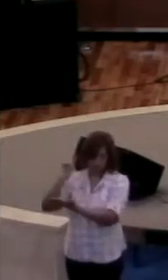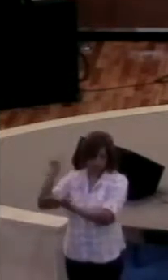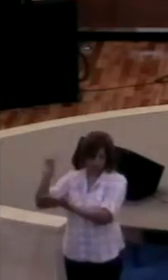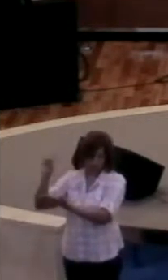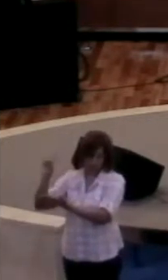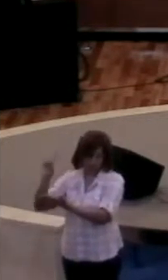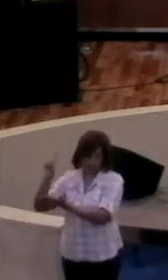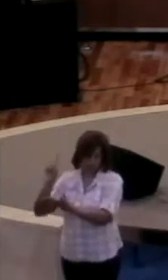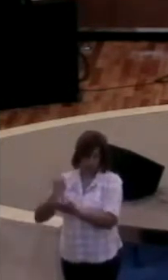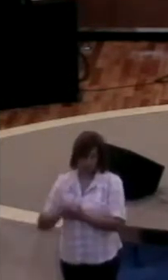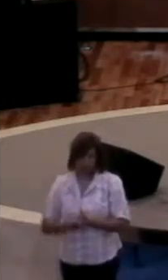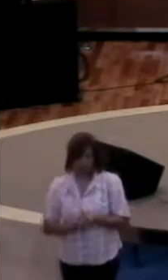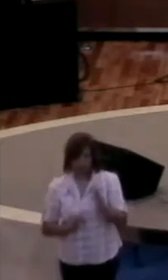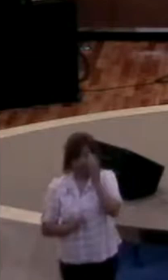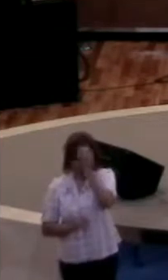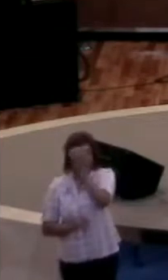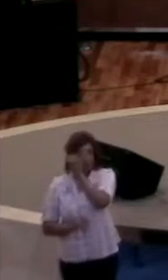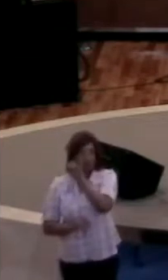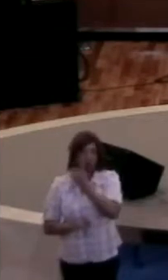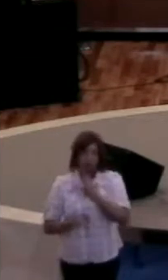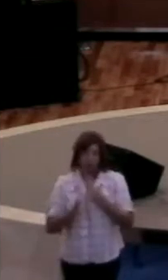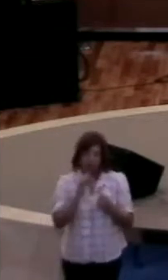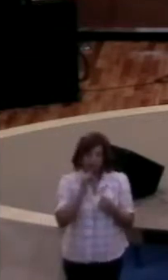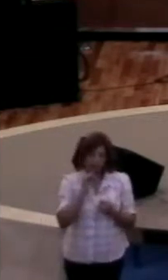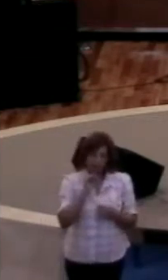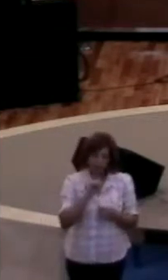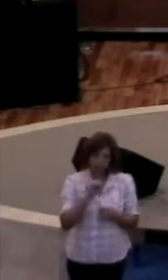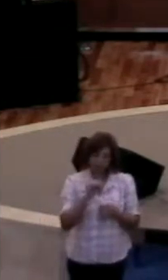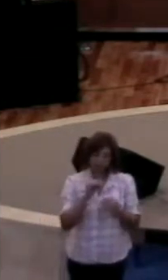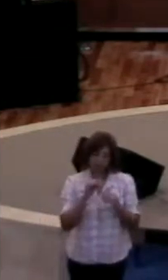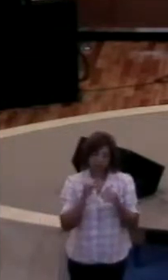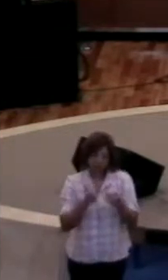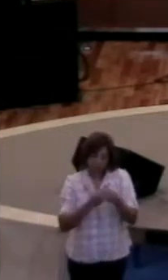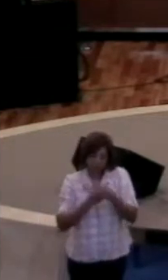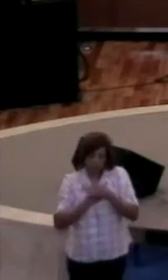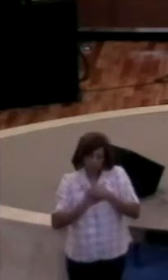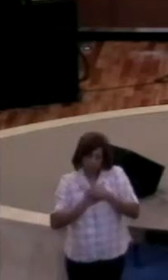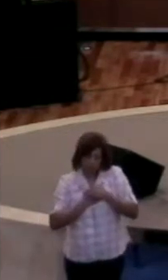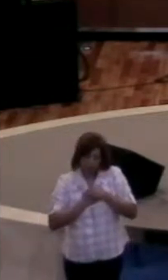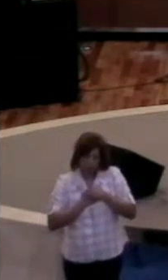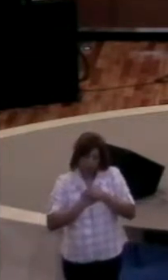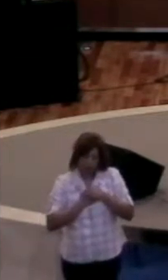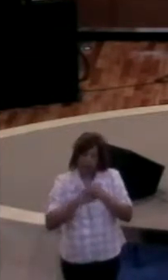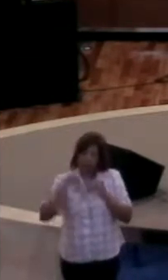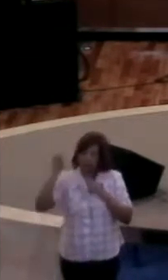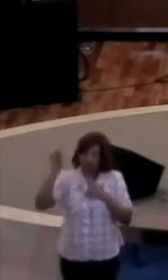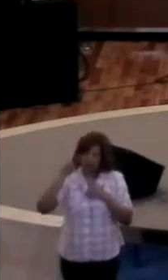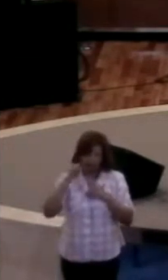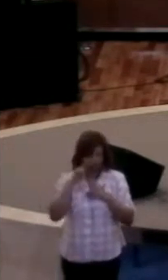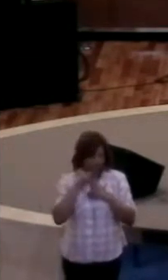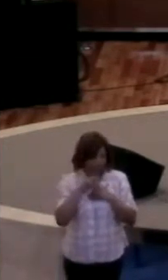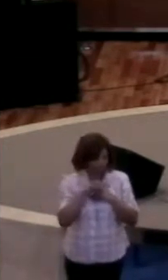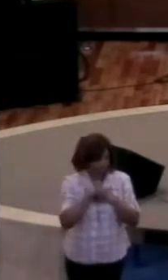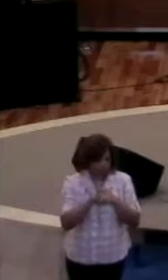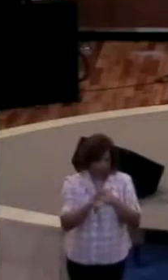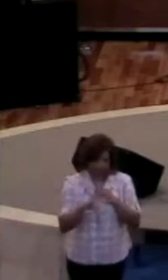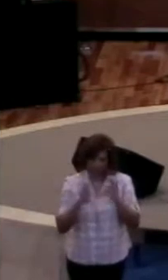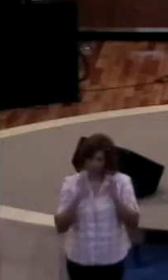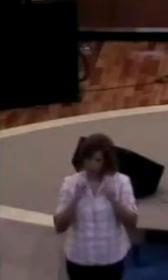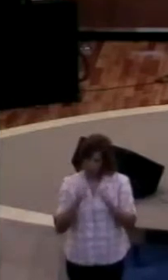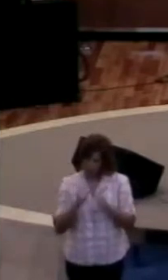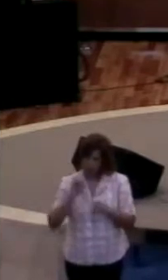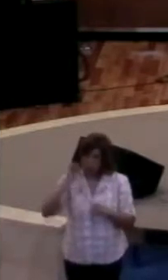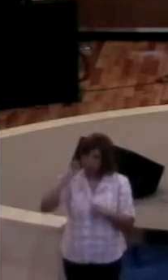O seu anonimato, o seu esconderijo não anula as promessas de Deus. Se Deus falou com